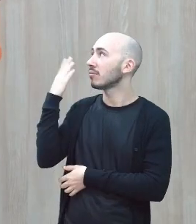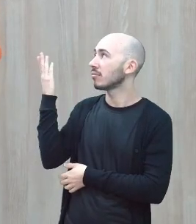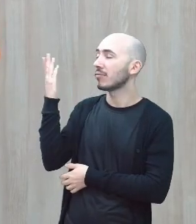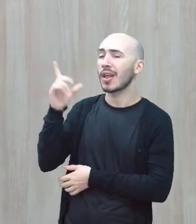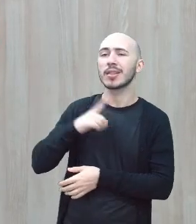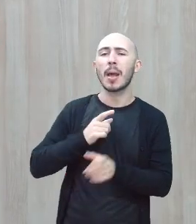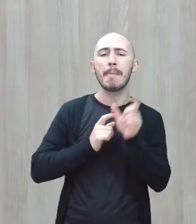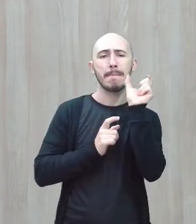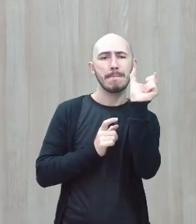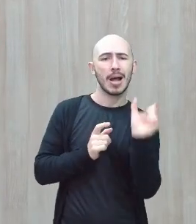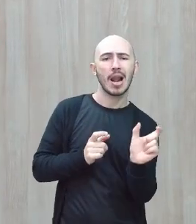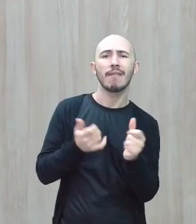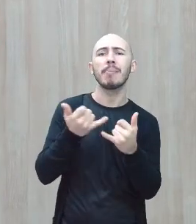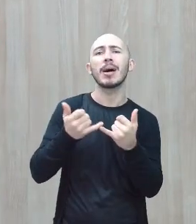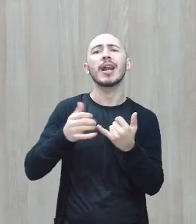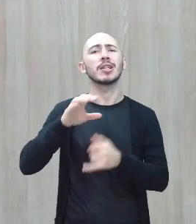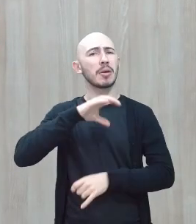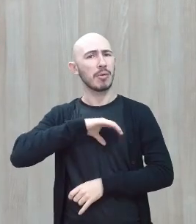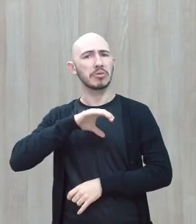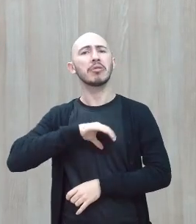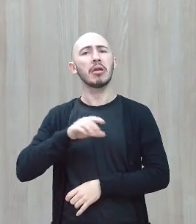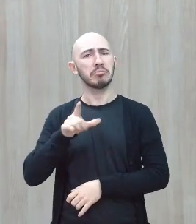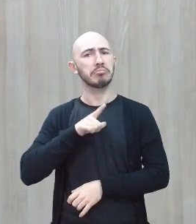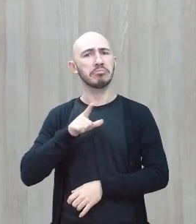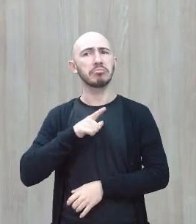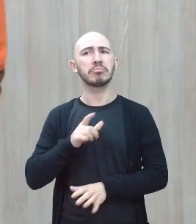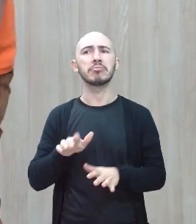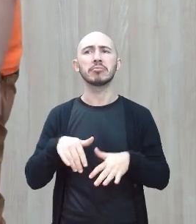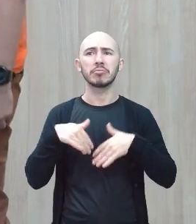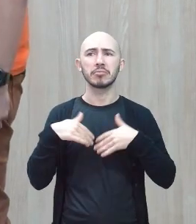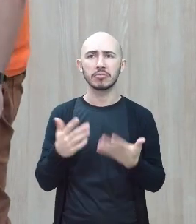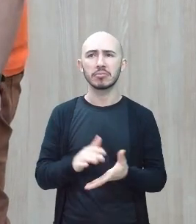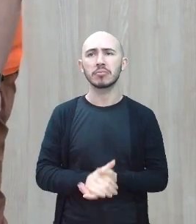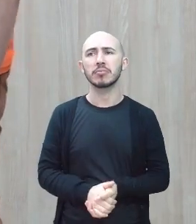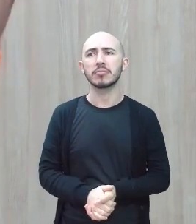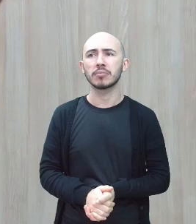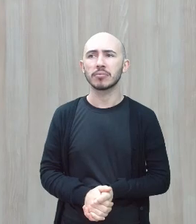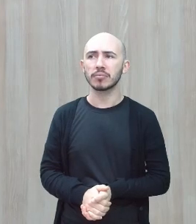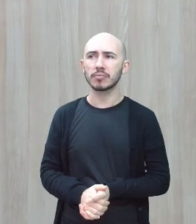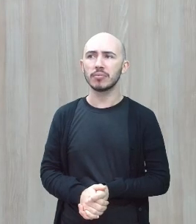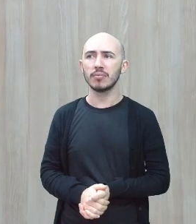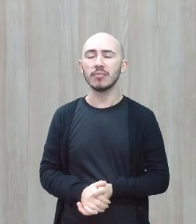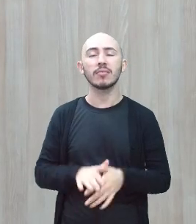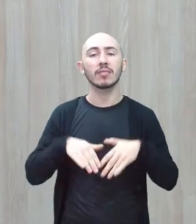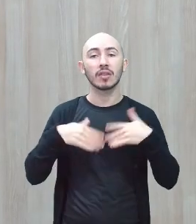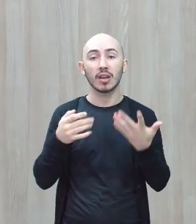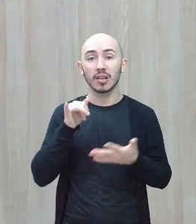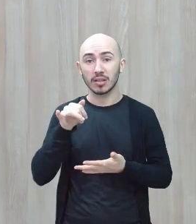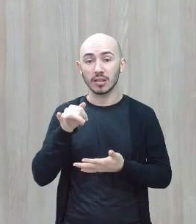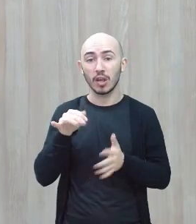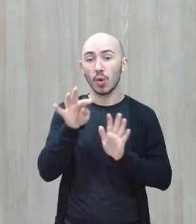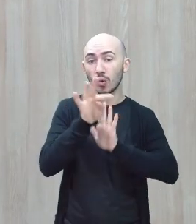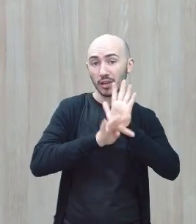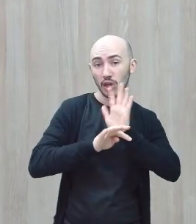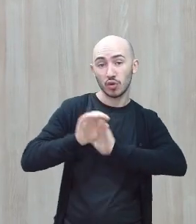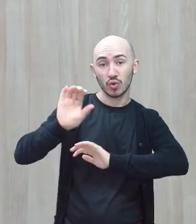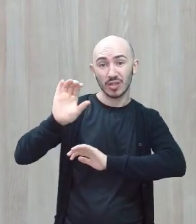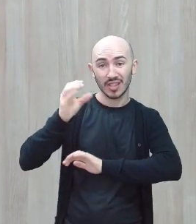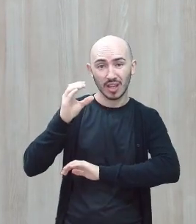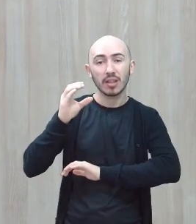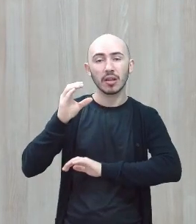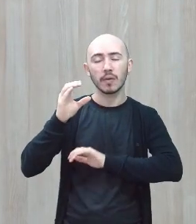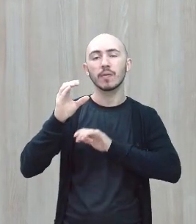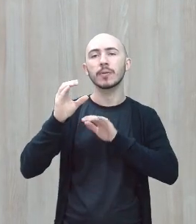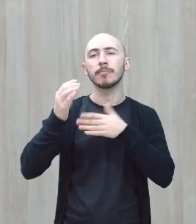cognatas, ou seja, palavras parecidas com português, né? Sculpture Park Inaugurated. Então, quanto mais científico for o texto, quanto